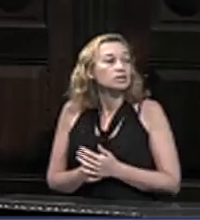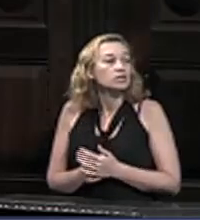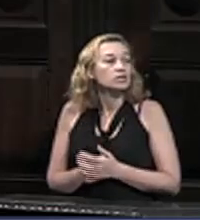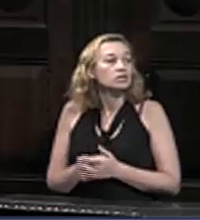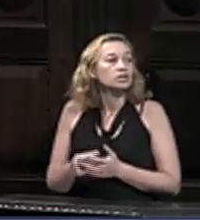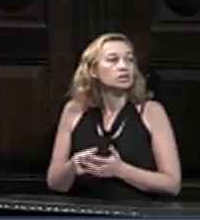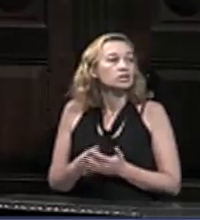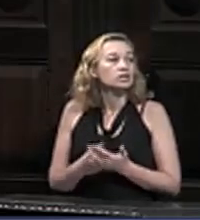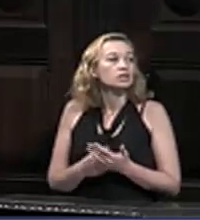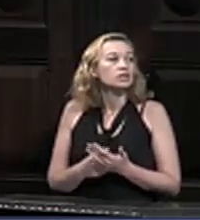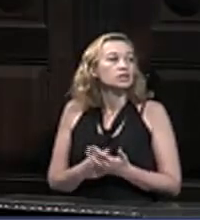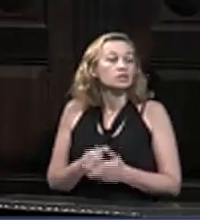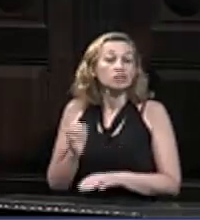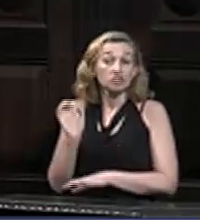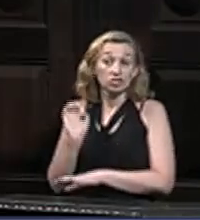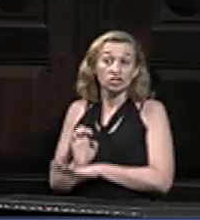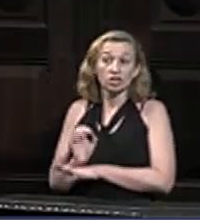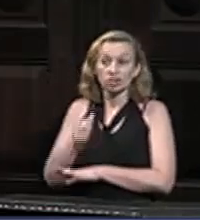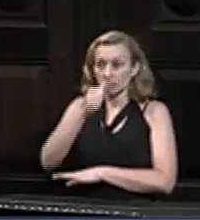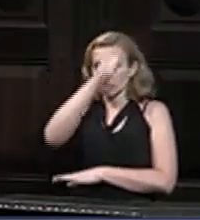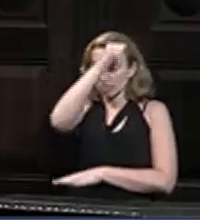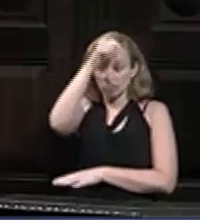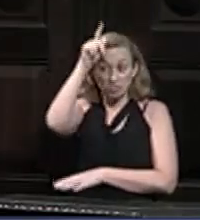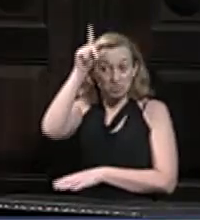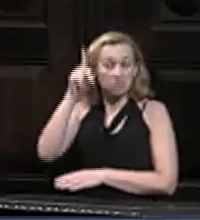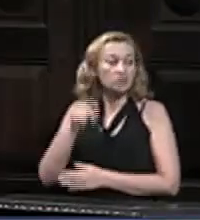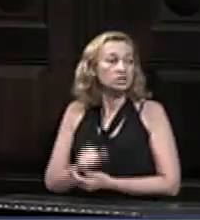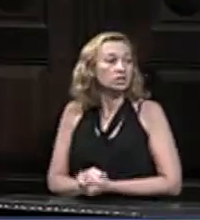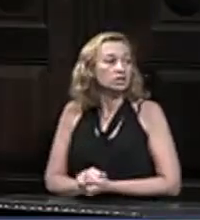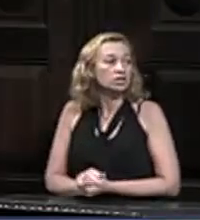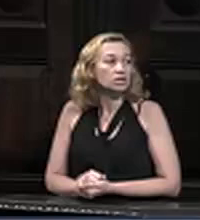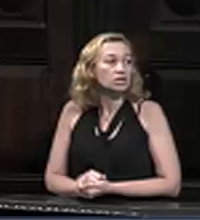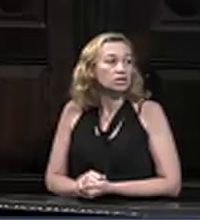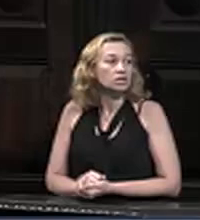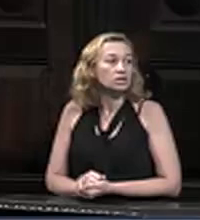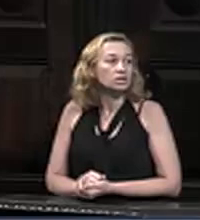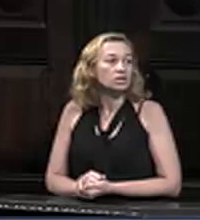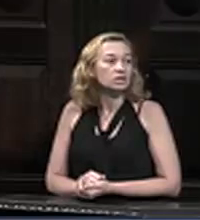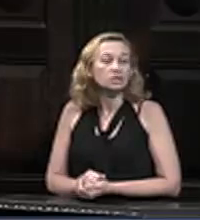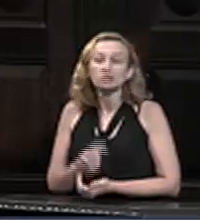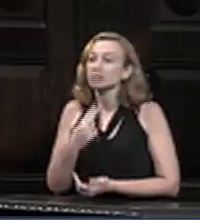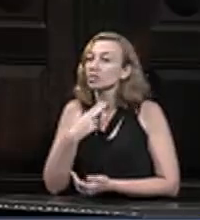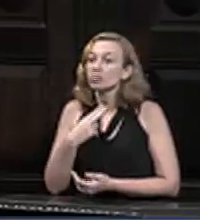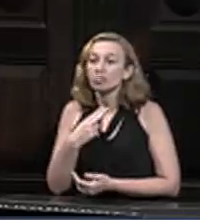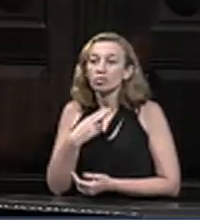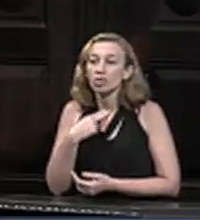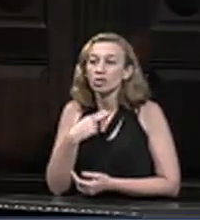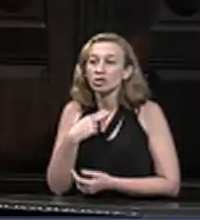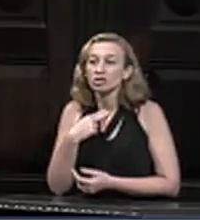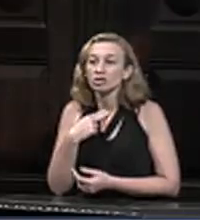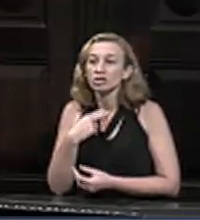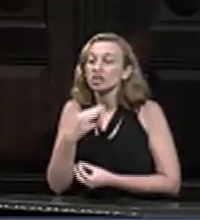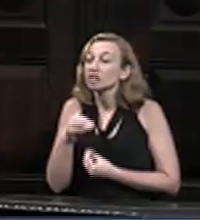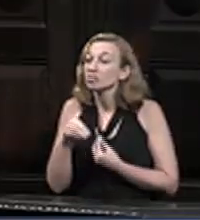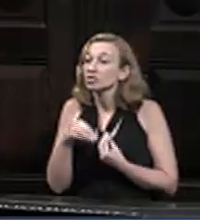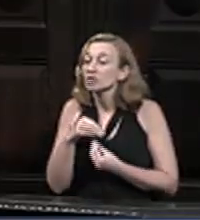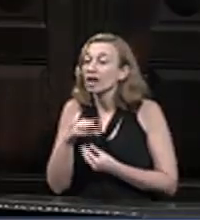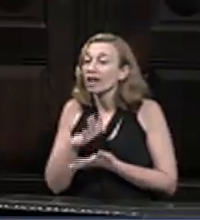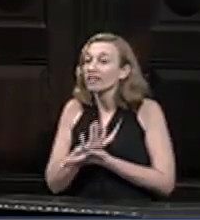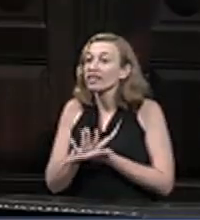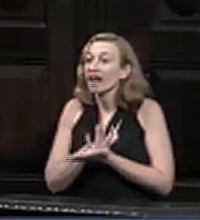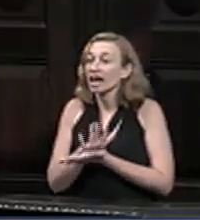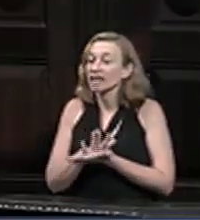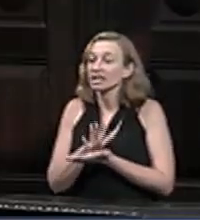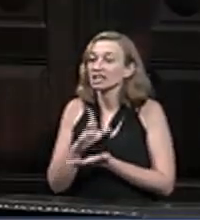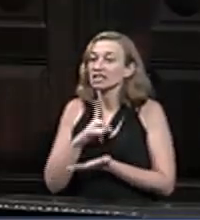pública, estatal, sem qualquer concessão à iniciativa